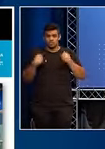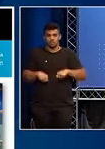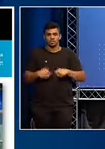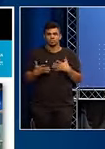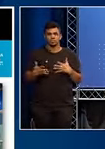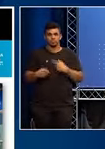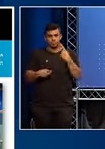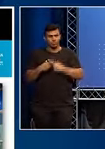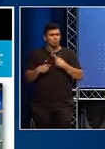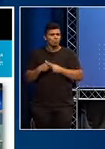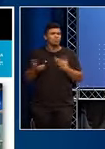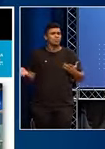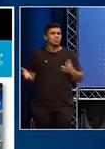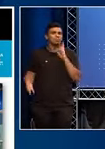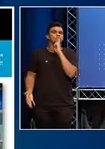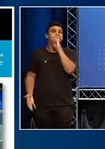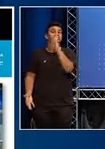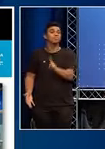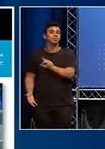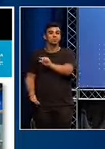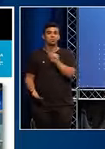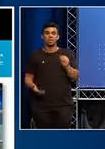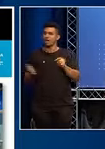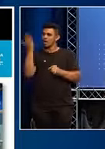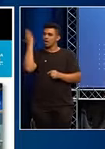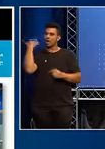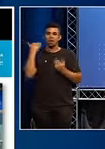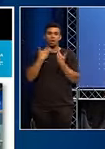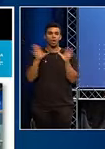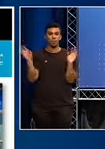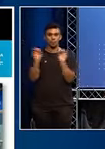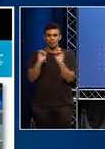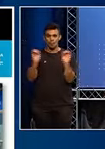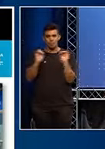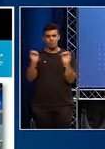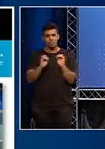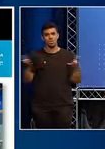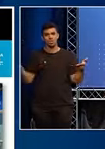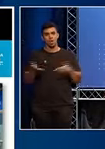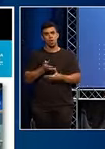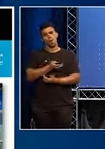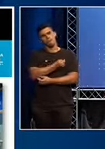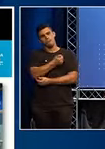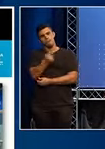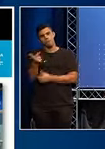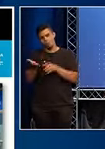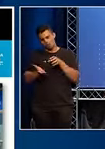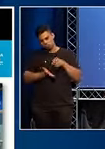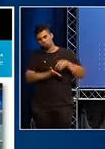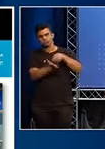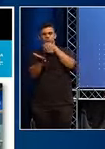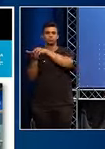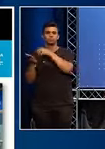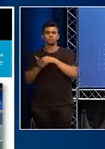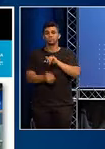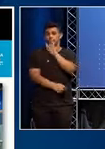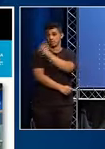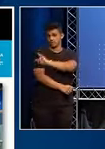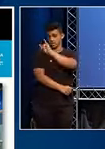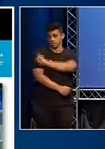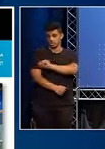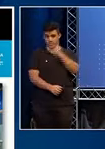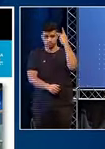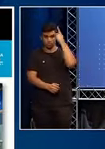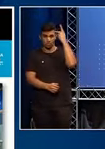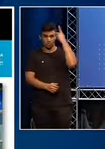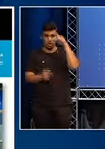De novo a resposta. Por que não tinha aberto antes? Nós vamos abrir poucas agências no Rio e em São Paulo, mas 30